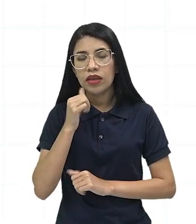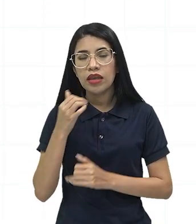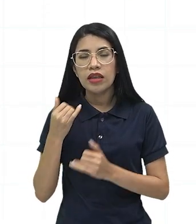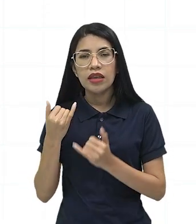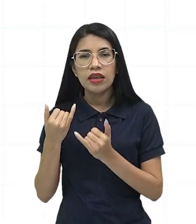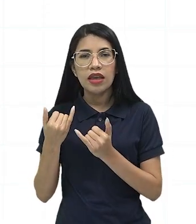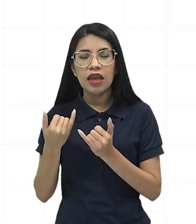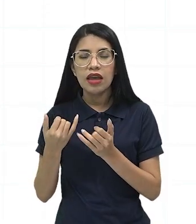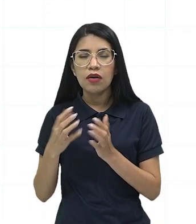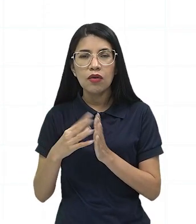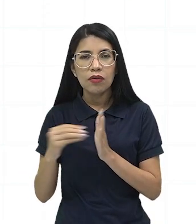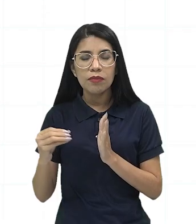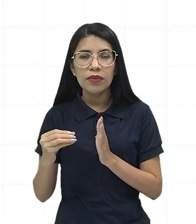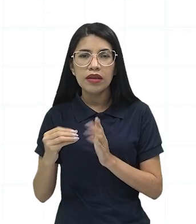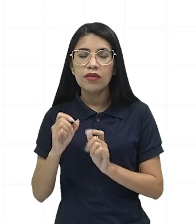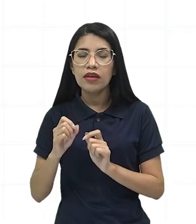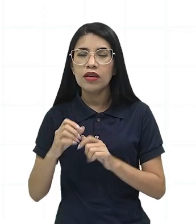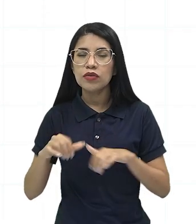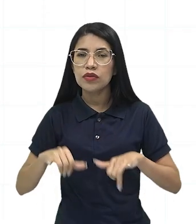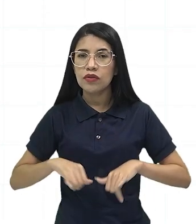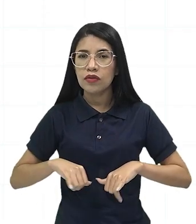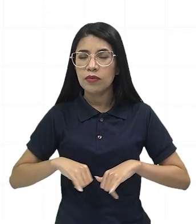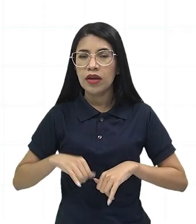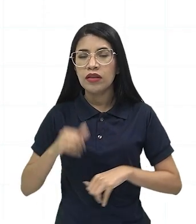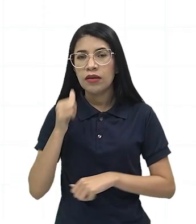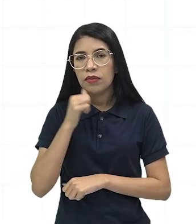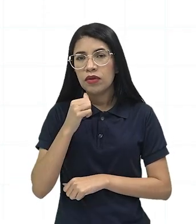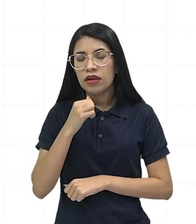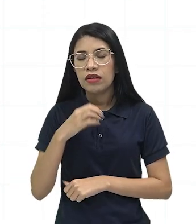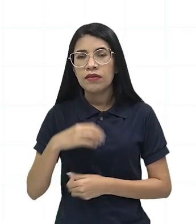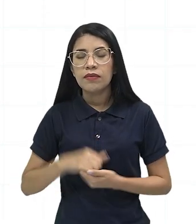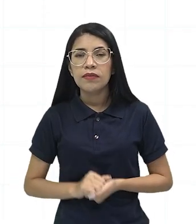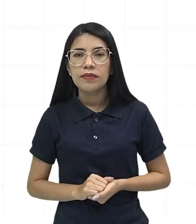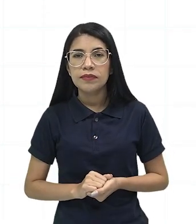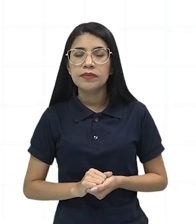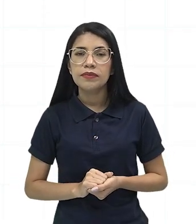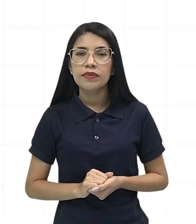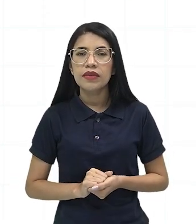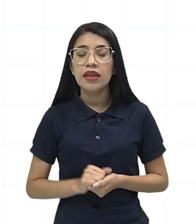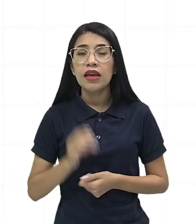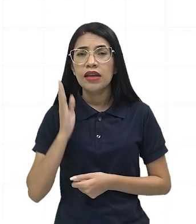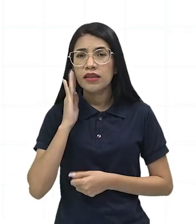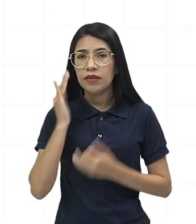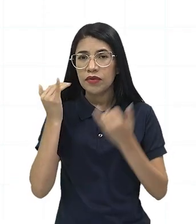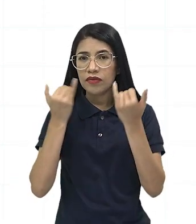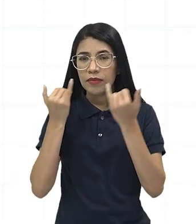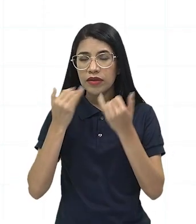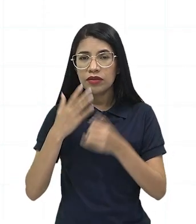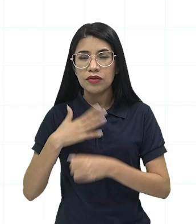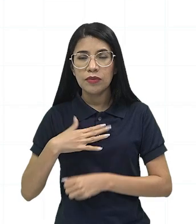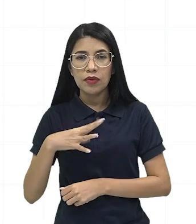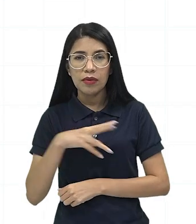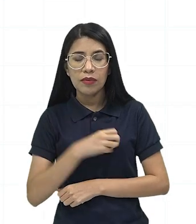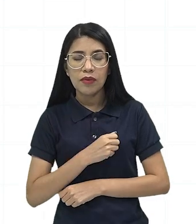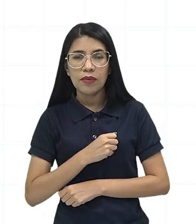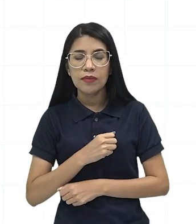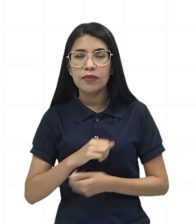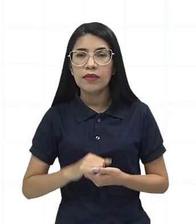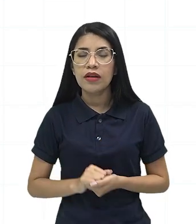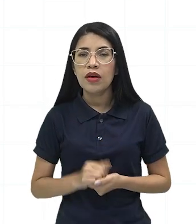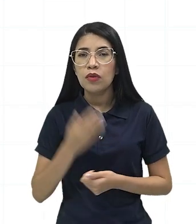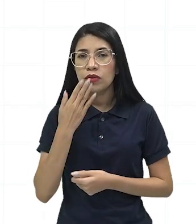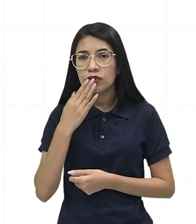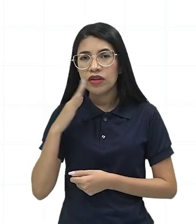lírico feminino sofrendo a ausência do seu amado. Sabeis notícias do meu amado, aquele que não cumpriu o que